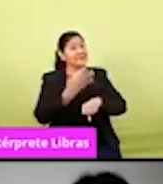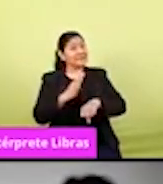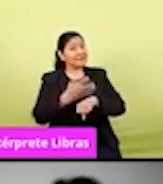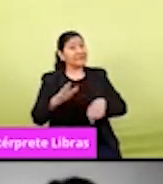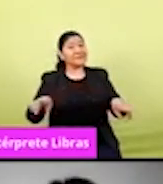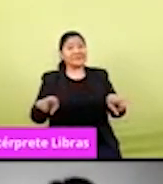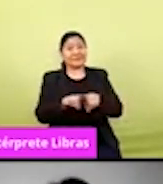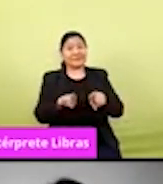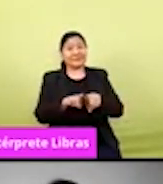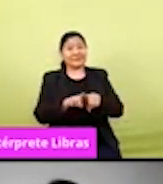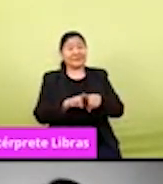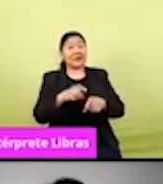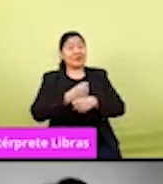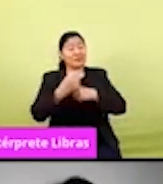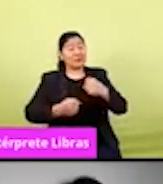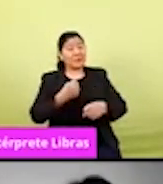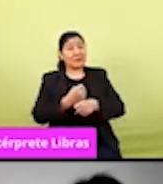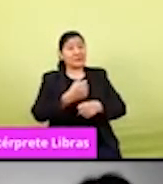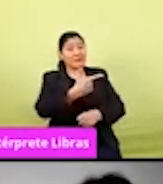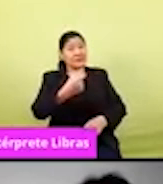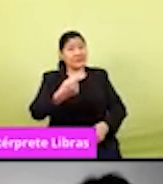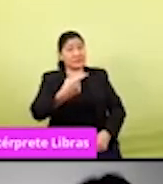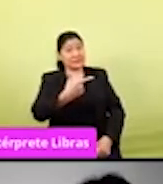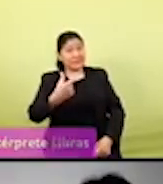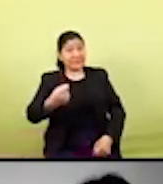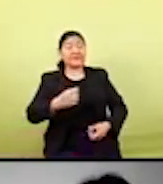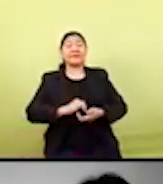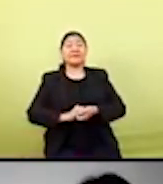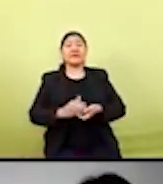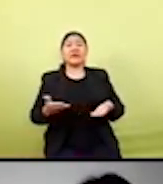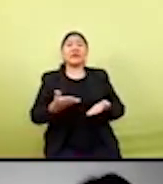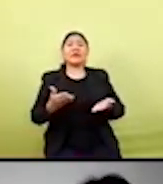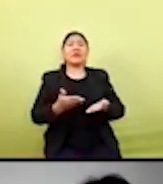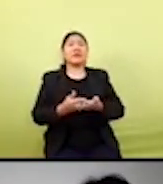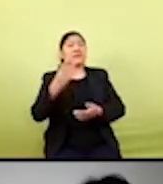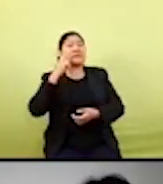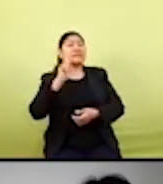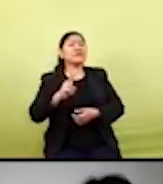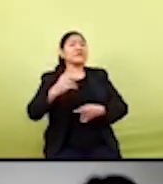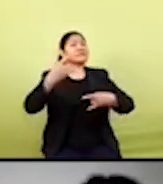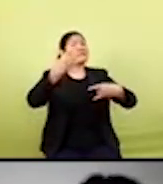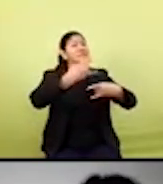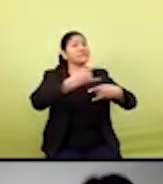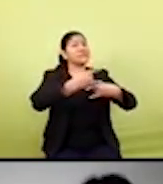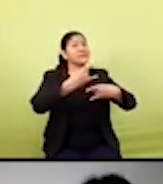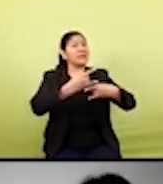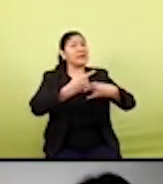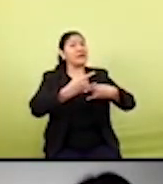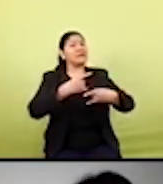2020. Esse ano sendo executado aí, o programa de maneira online, devido à